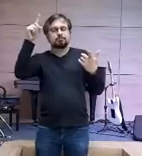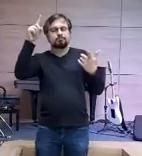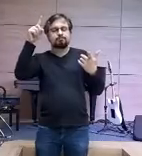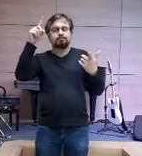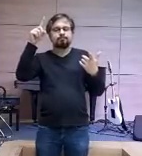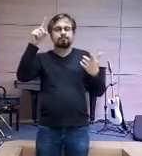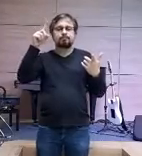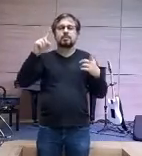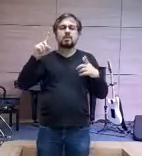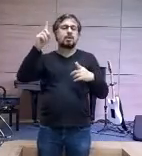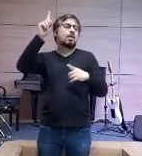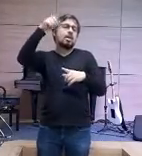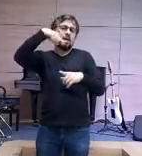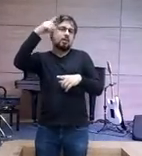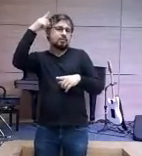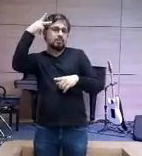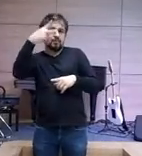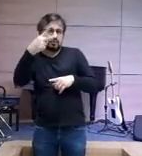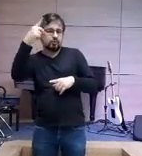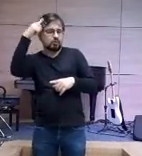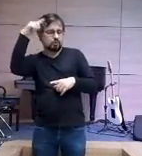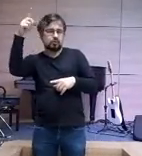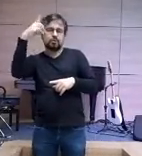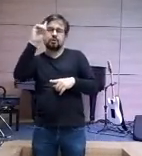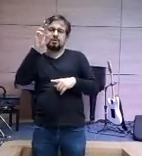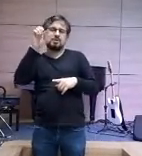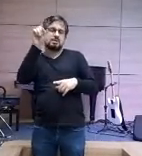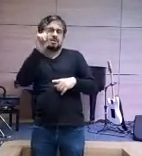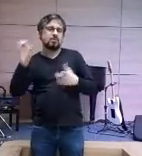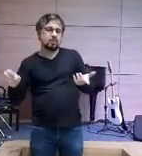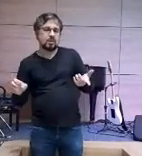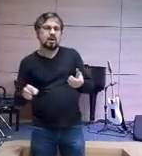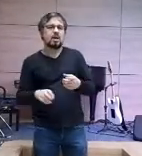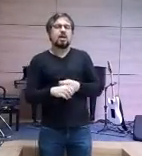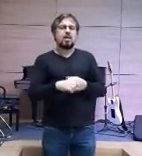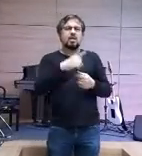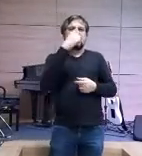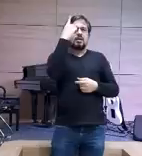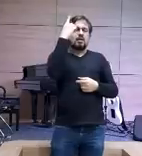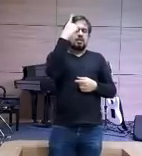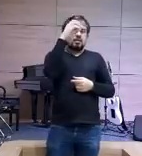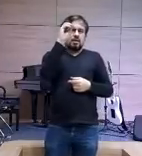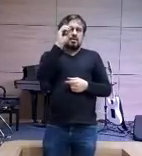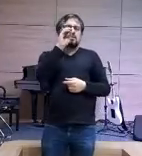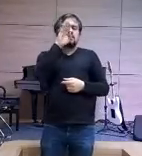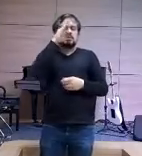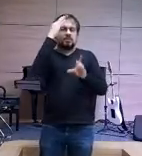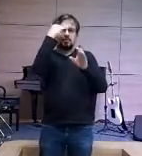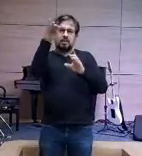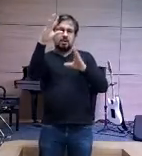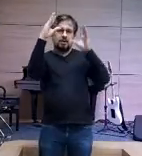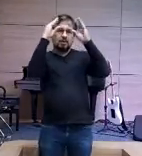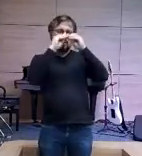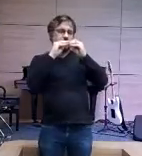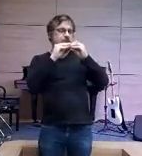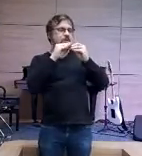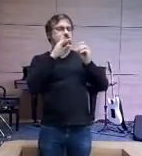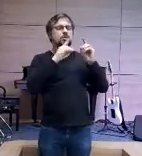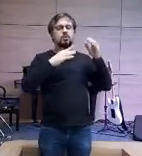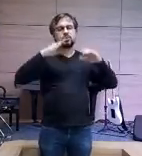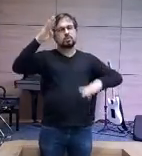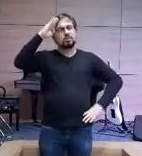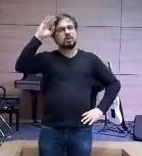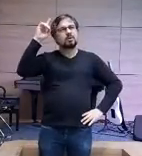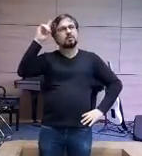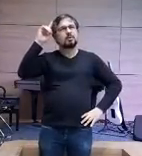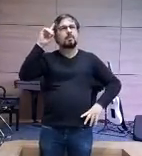deu 10 e 30 cessaram fogo e os soldados começaram a pensar nas suas famílias